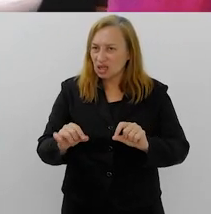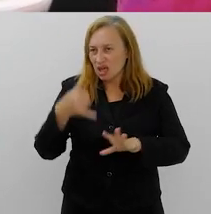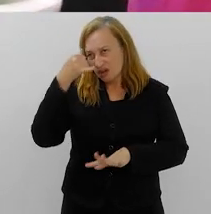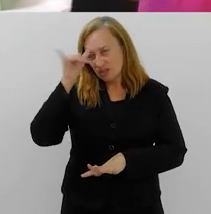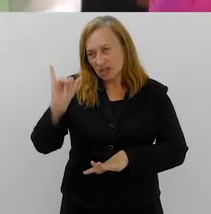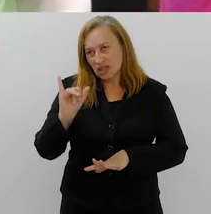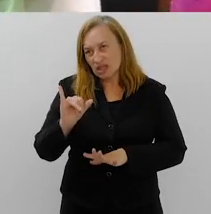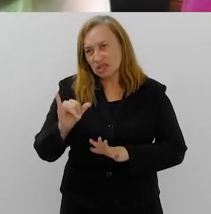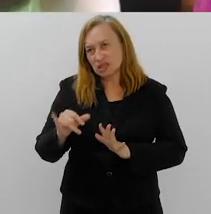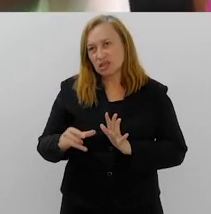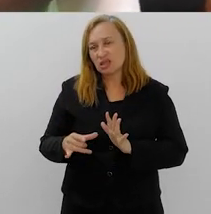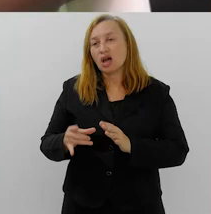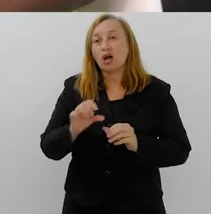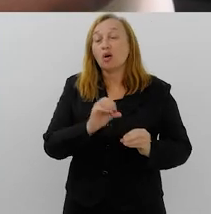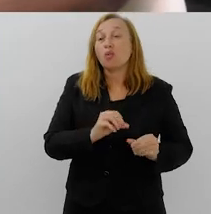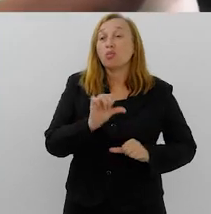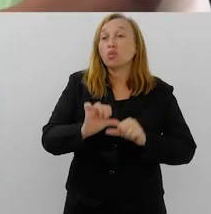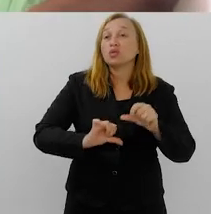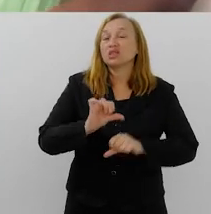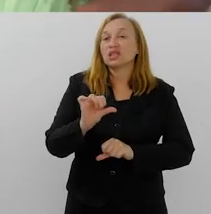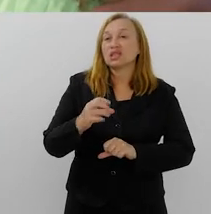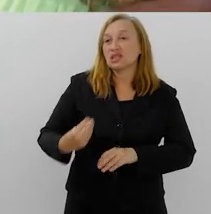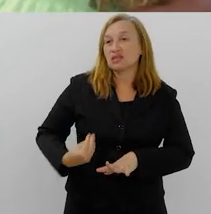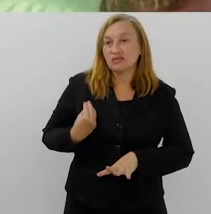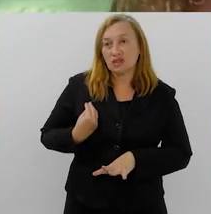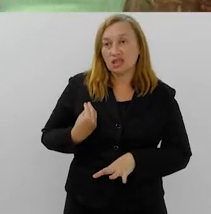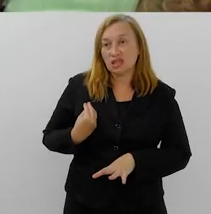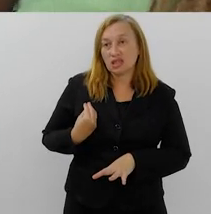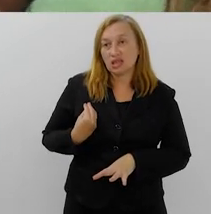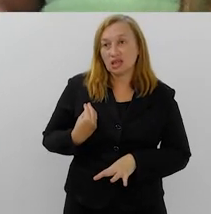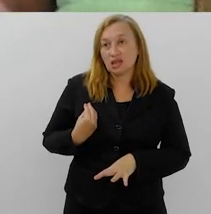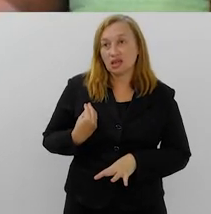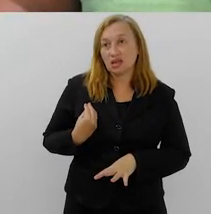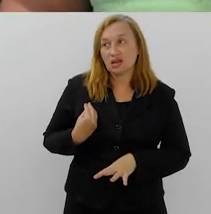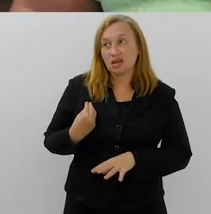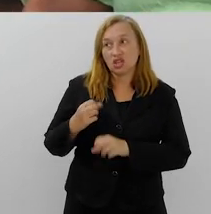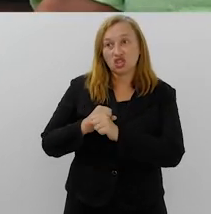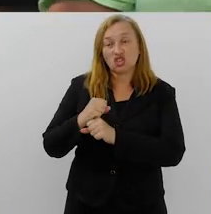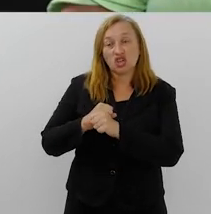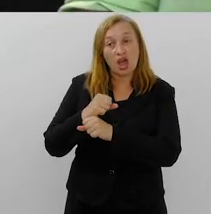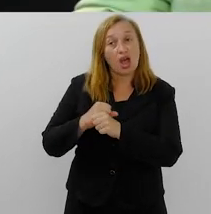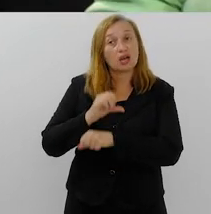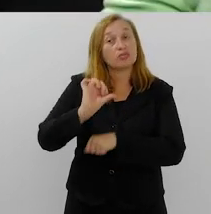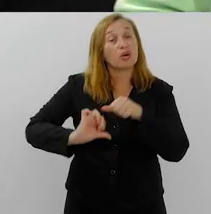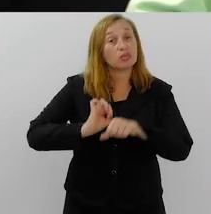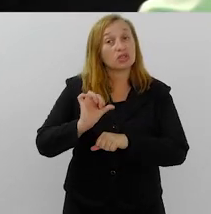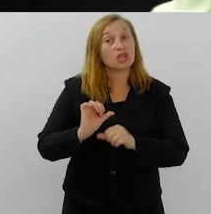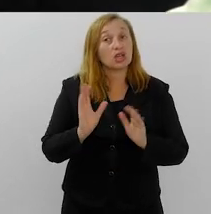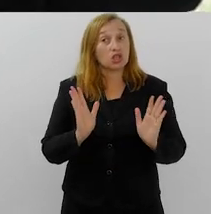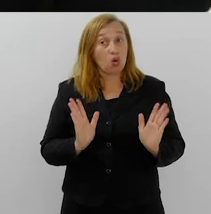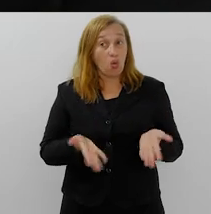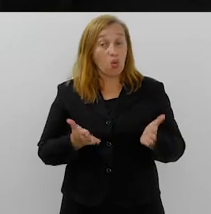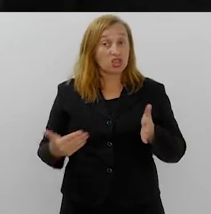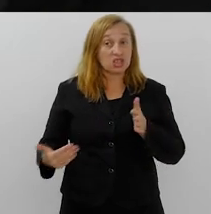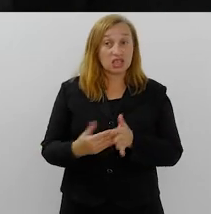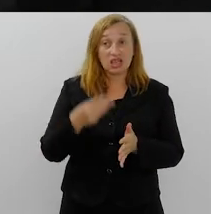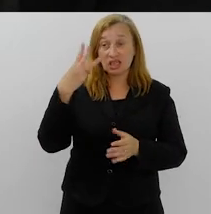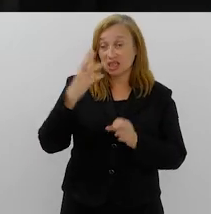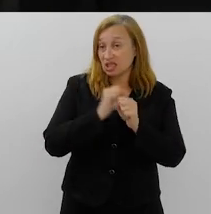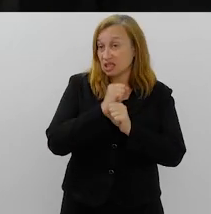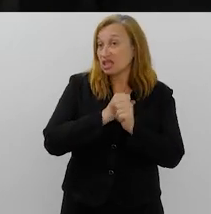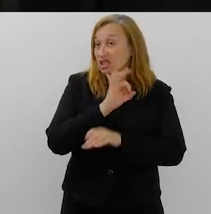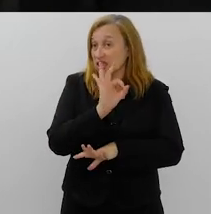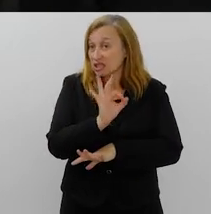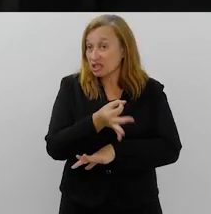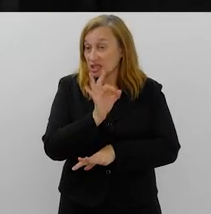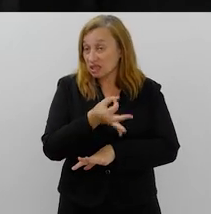novos casos é prevenção primária que são mudanças de hábito de vida e isso é uma coisa que leva gerações para se mudar então de hoje